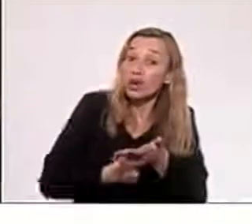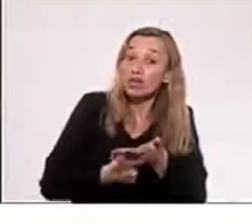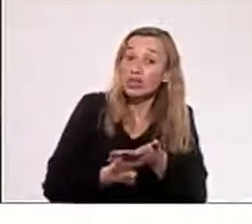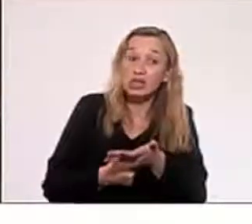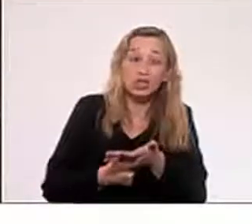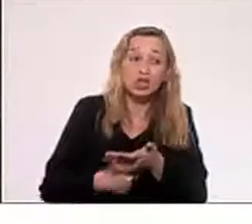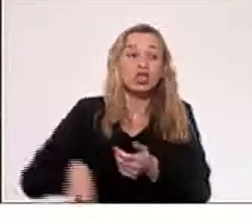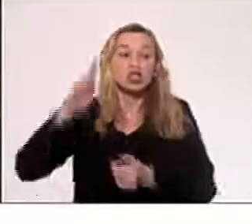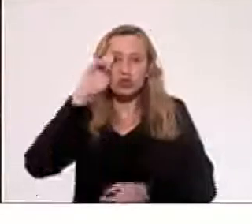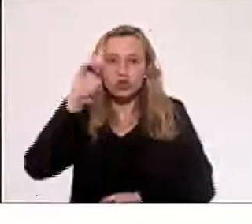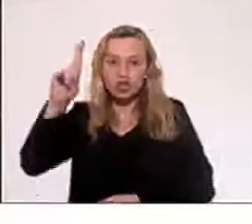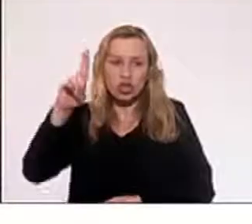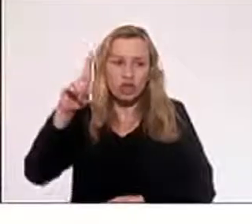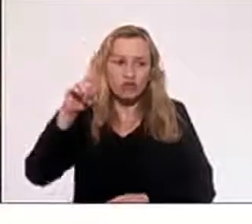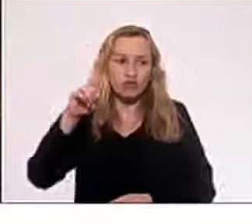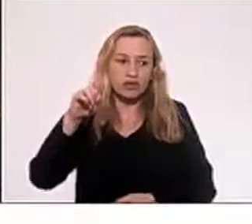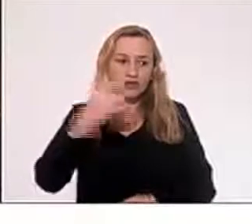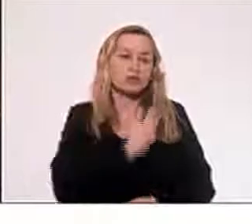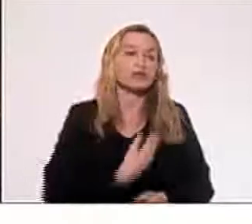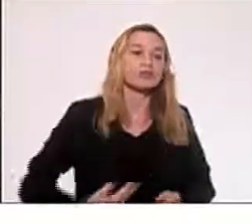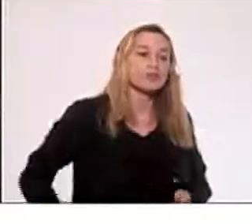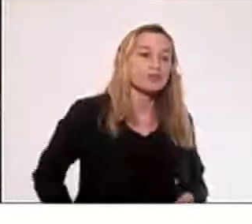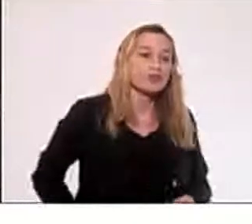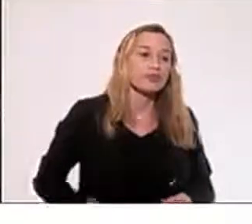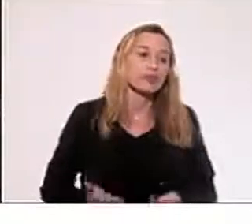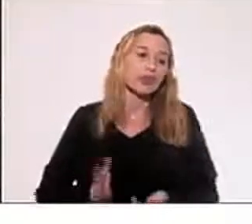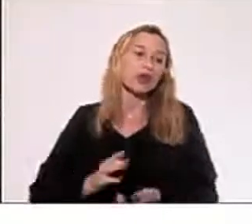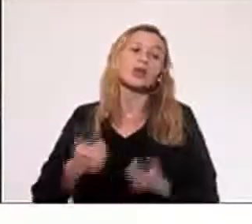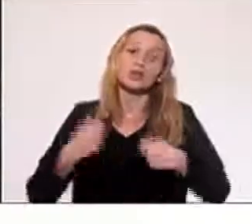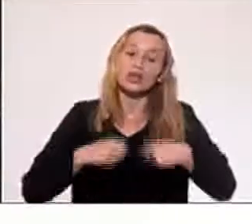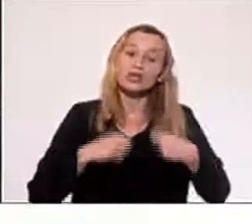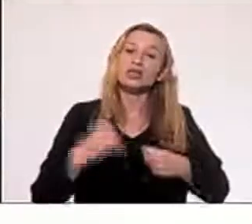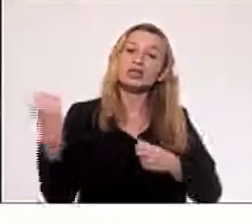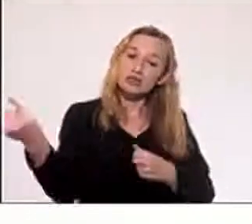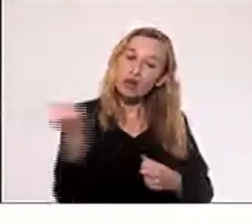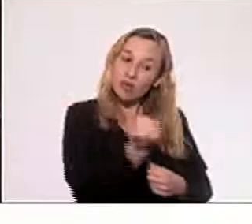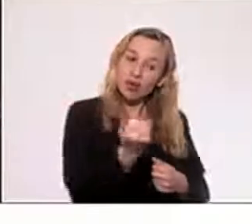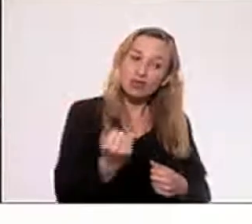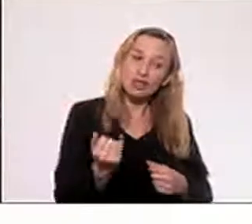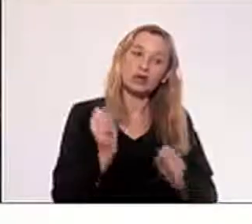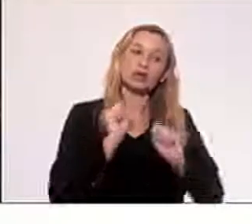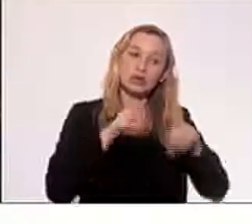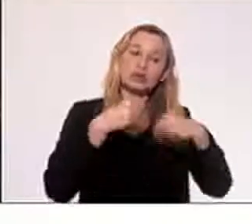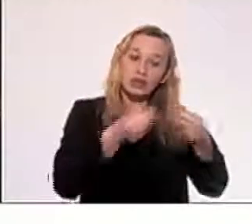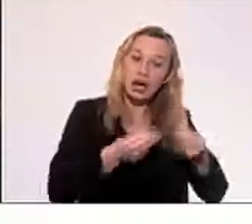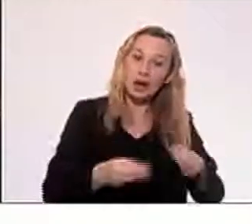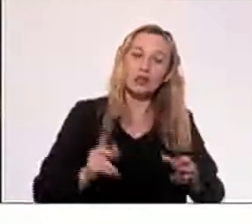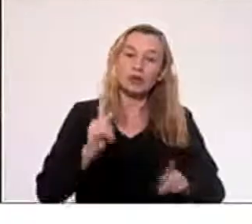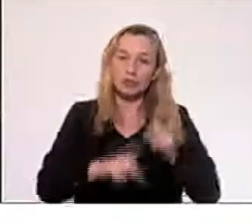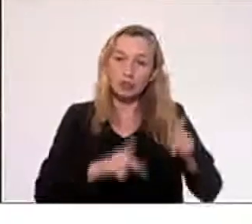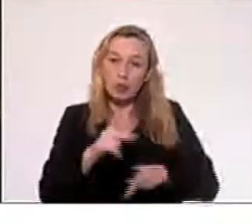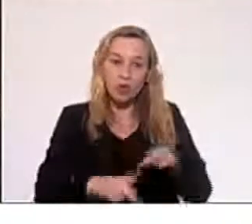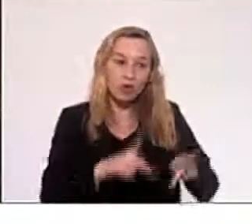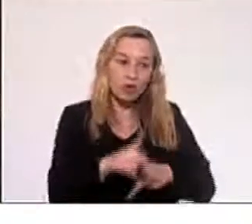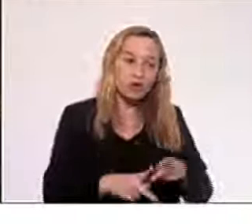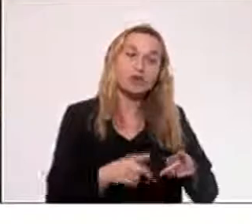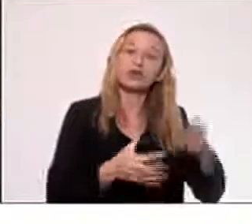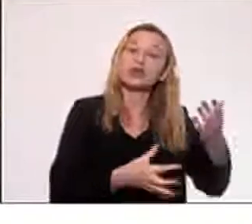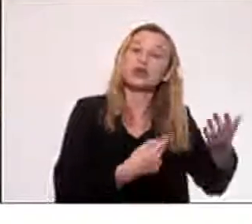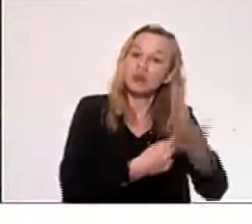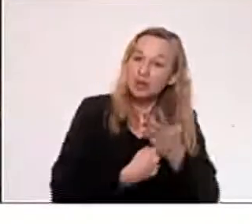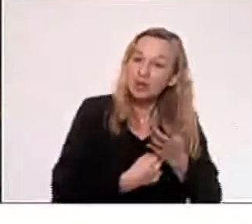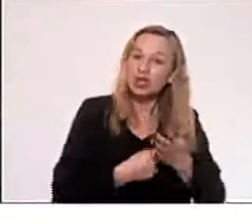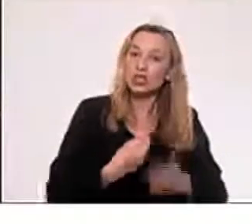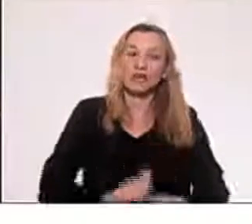um chefe de Estado que precisa dar informações para a sua população, que precisa assegurar a vida da população